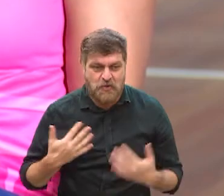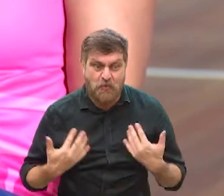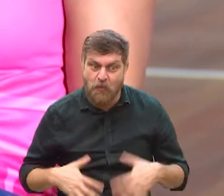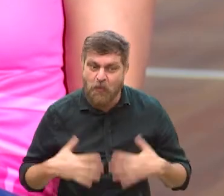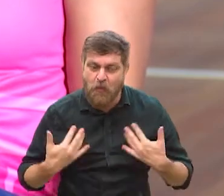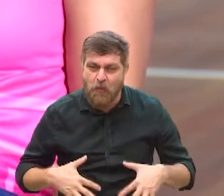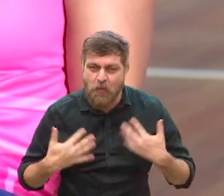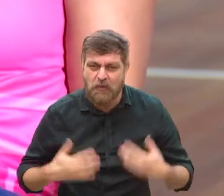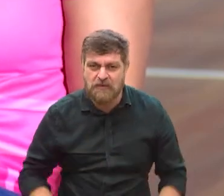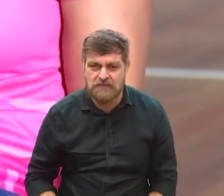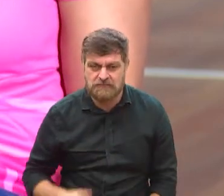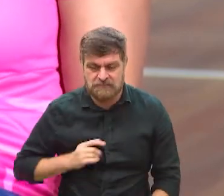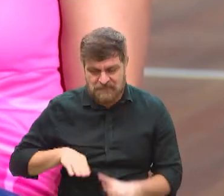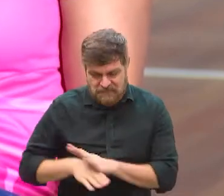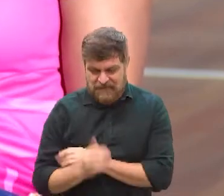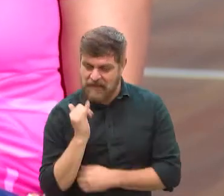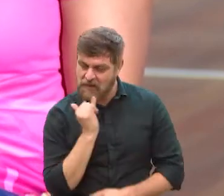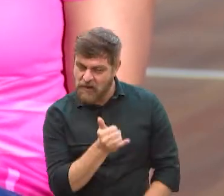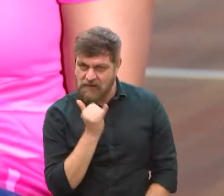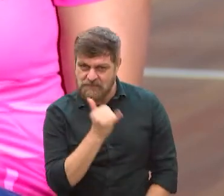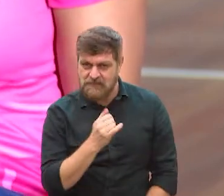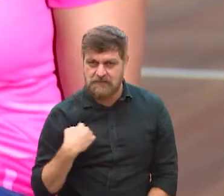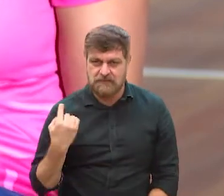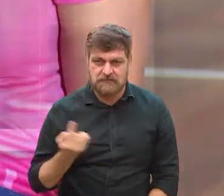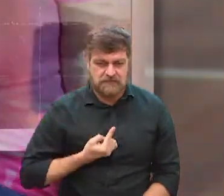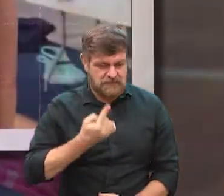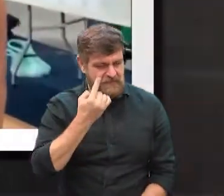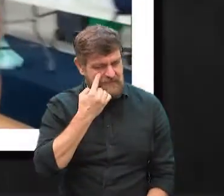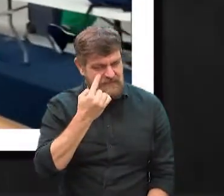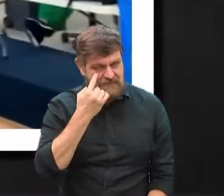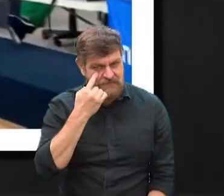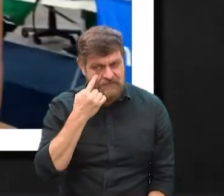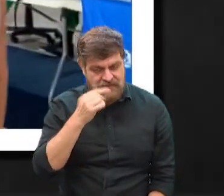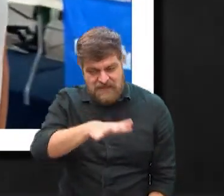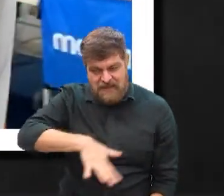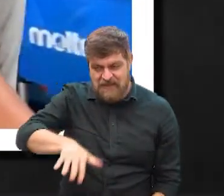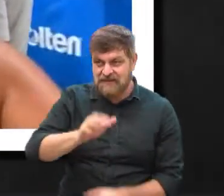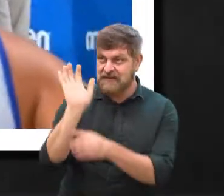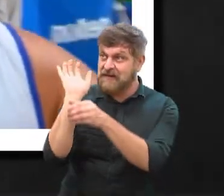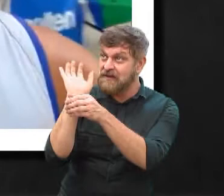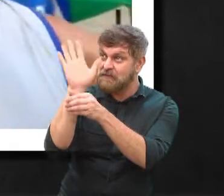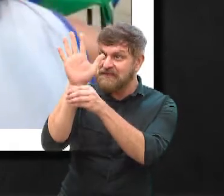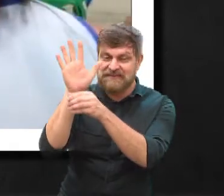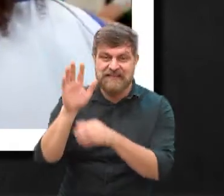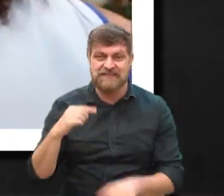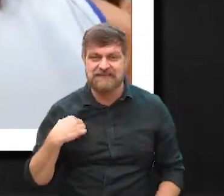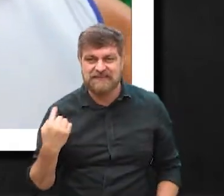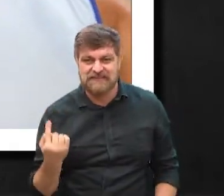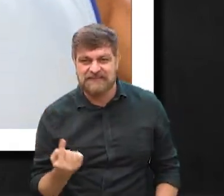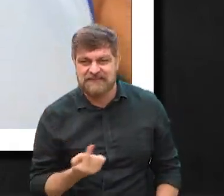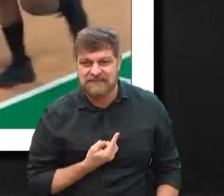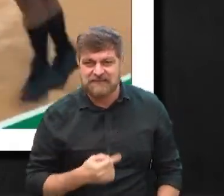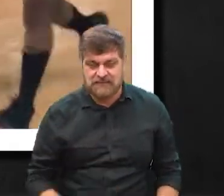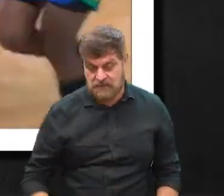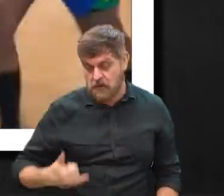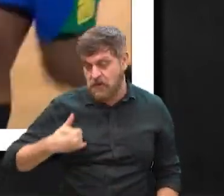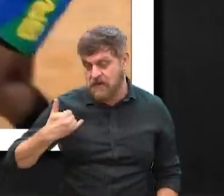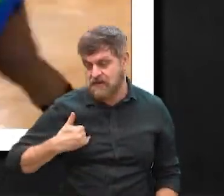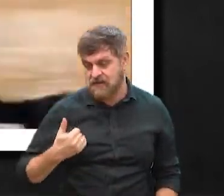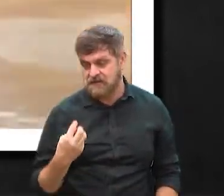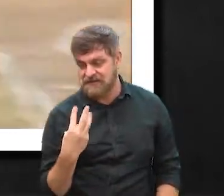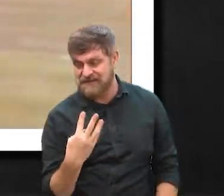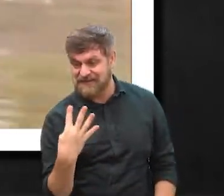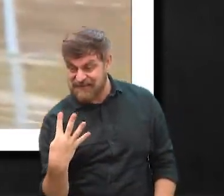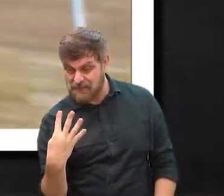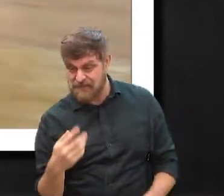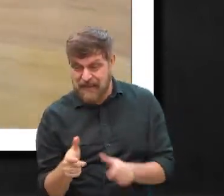grande, igual eu costumo dizer, né? Assim, é que a gente vê no basquete em si, com essa idade é um